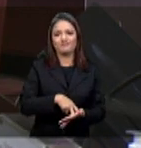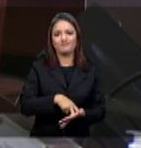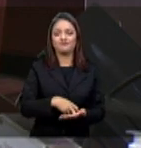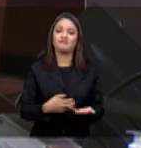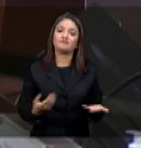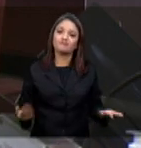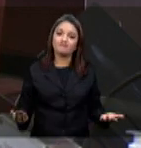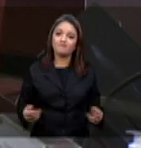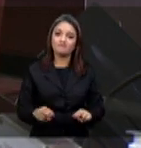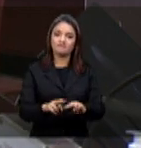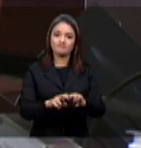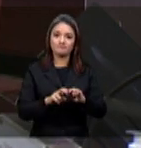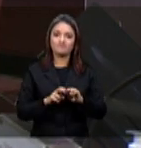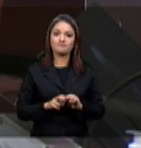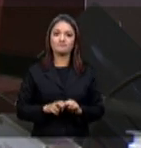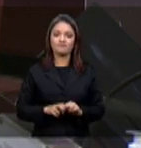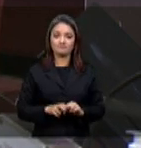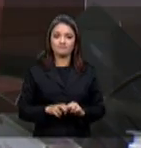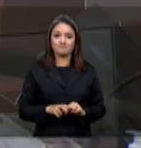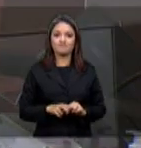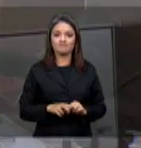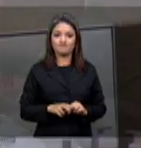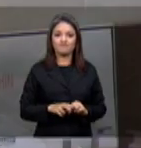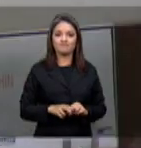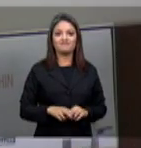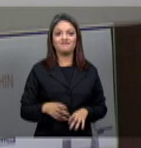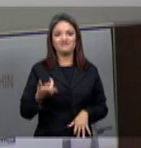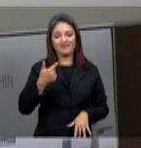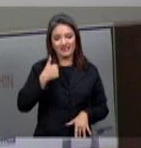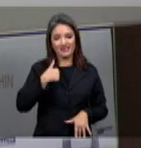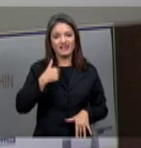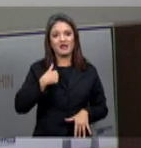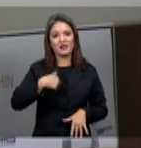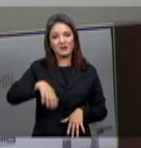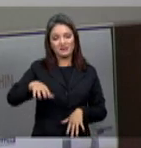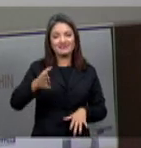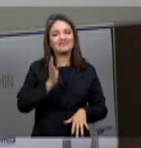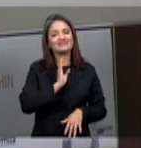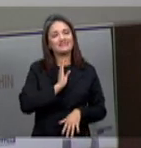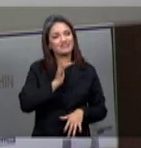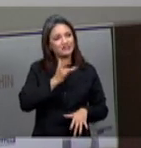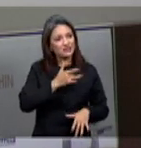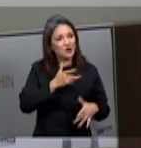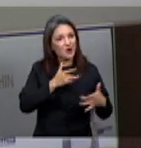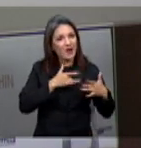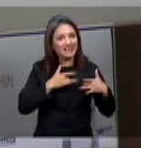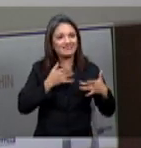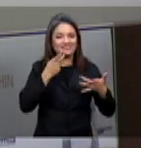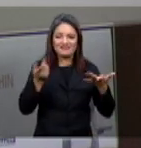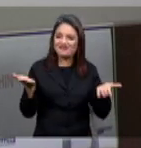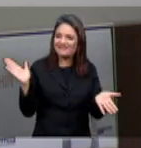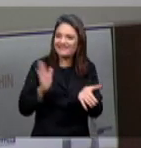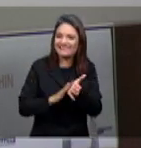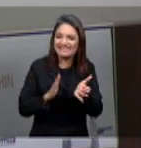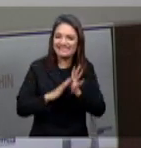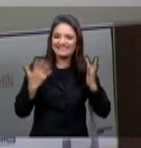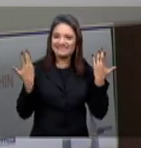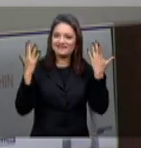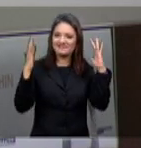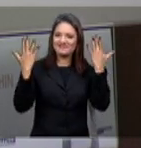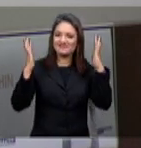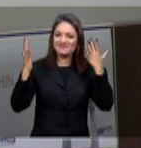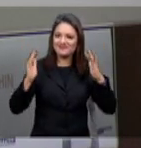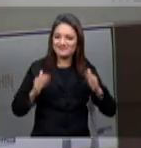por isso eu aqui estou de mente e coração para louvar a iniciativa desse evento neste dia neste